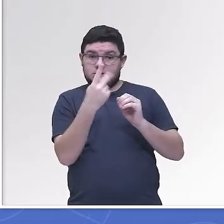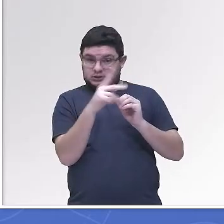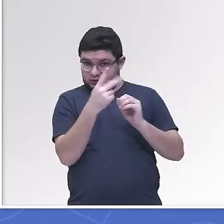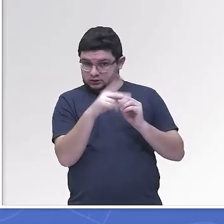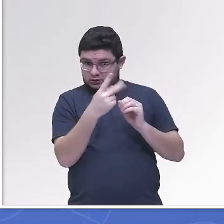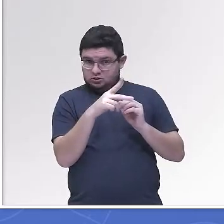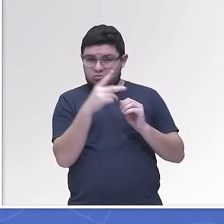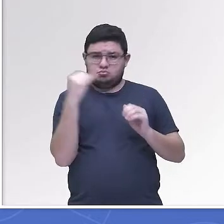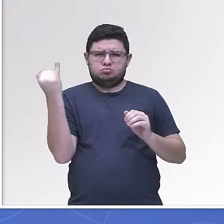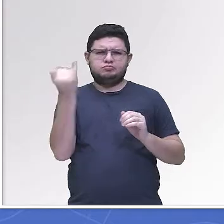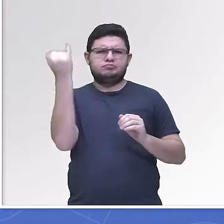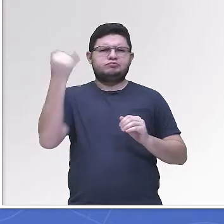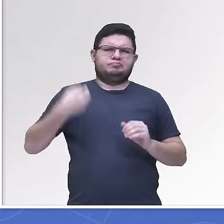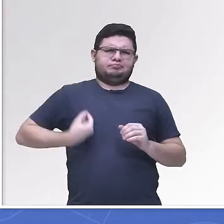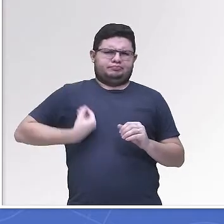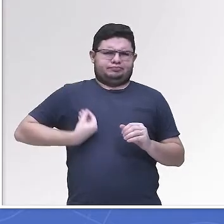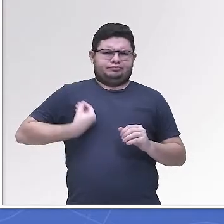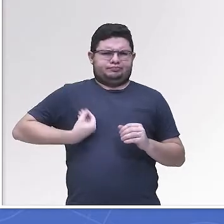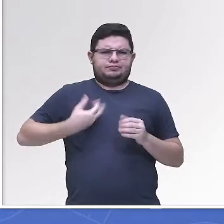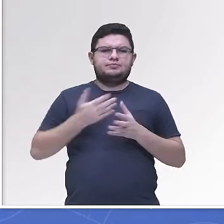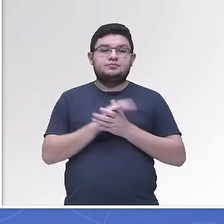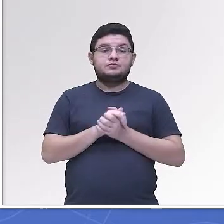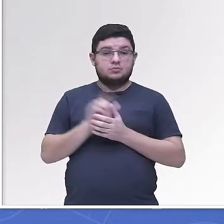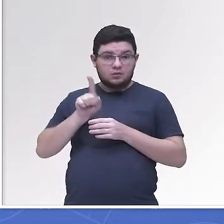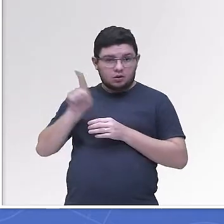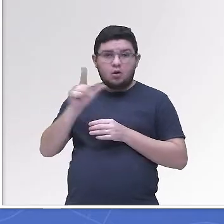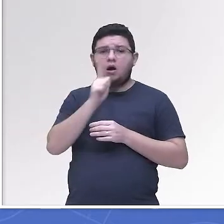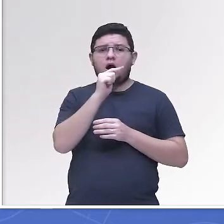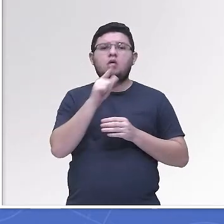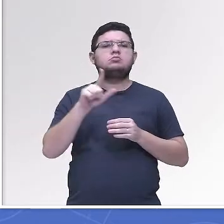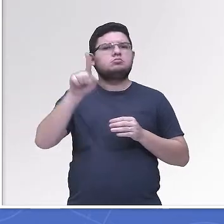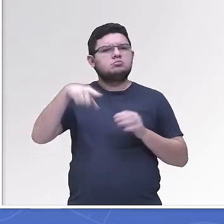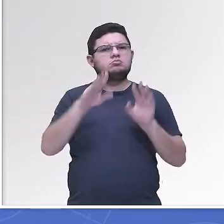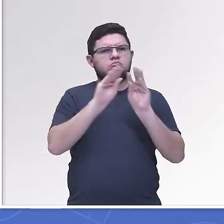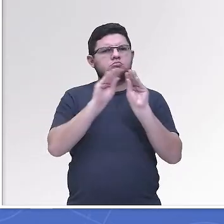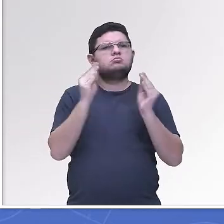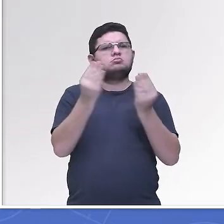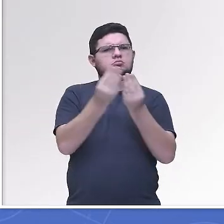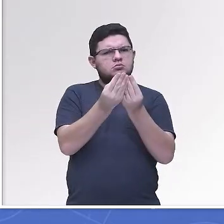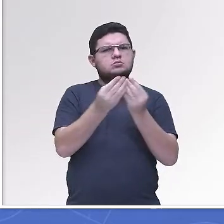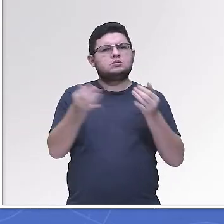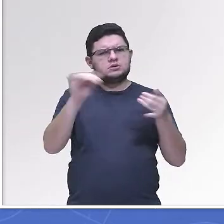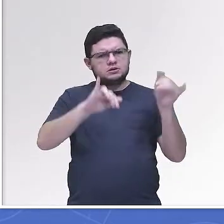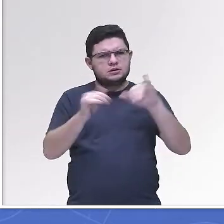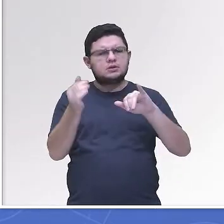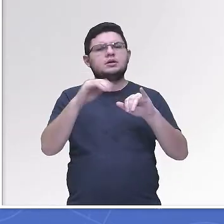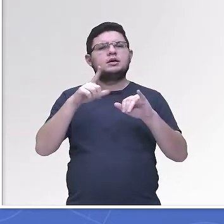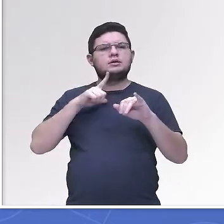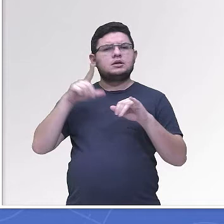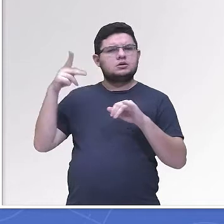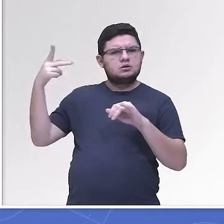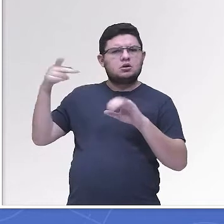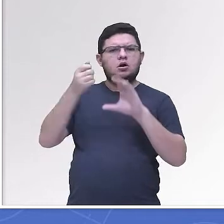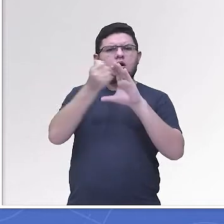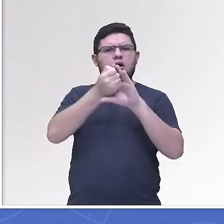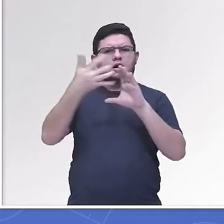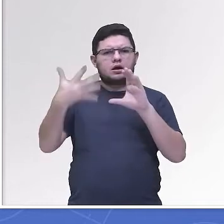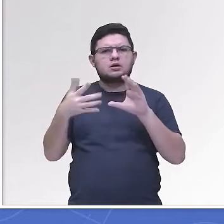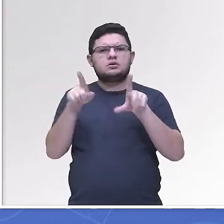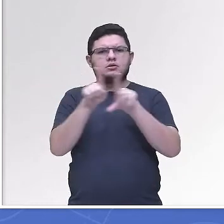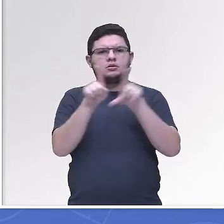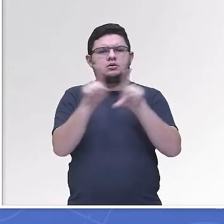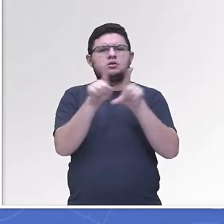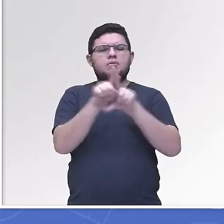substância química, ela tem características, propriedades químicas e físicas bem